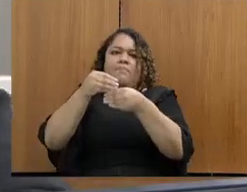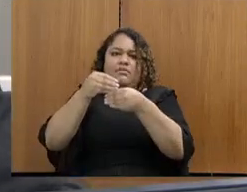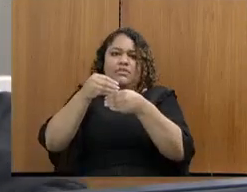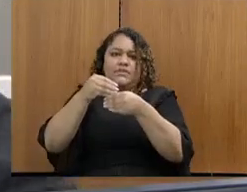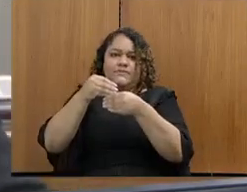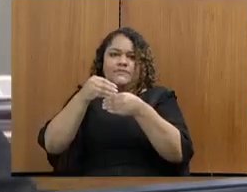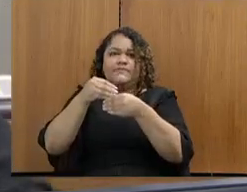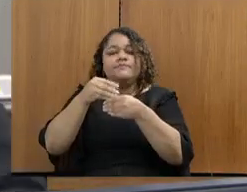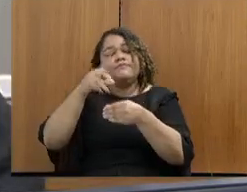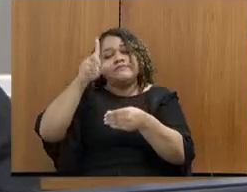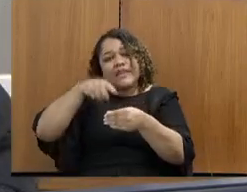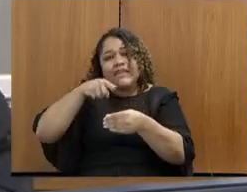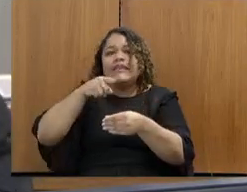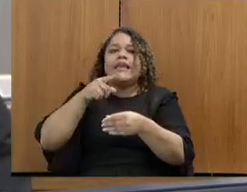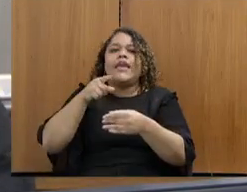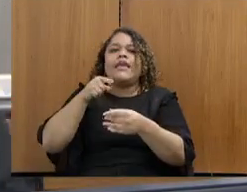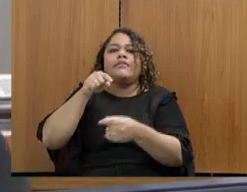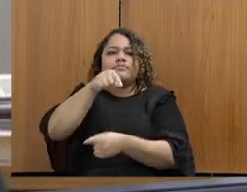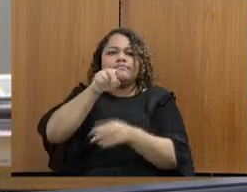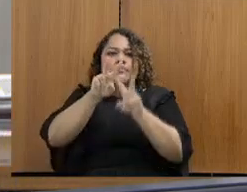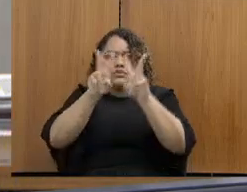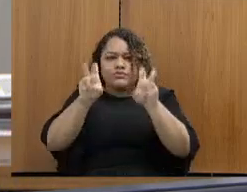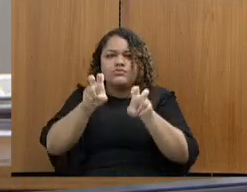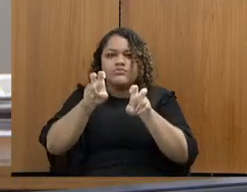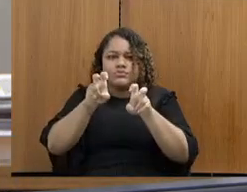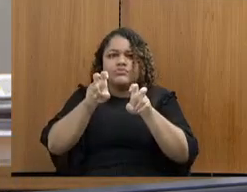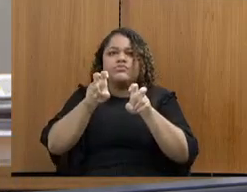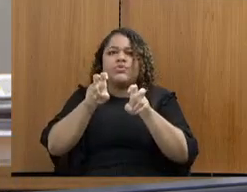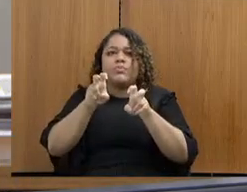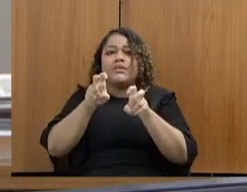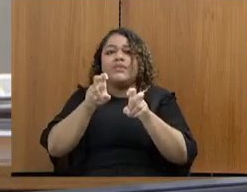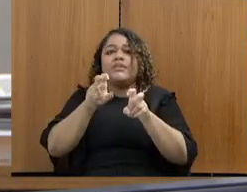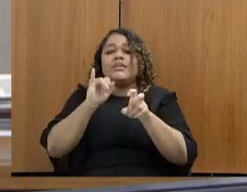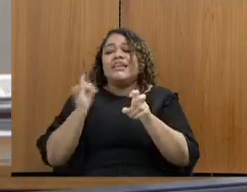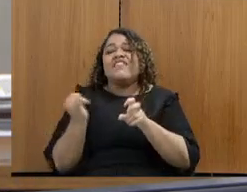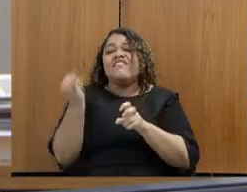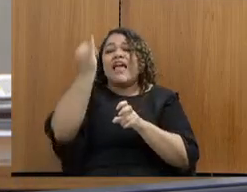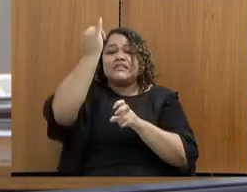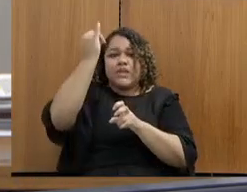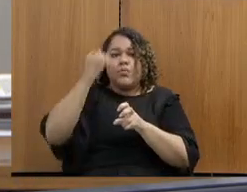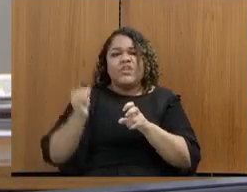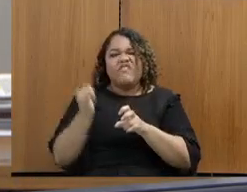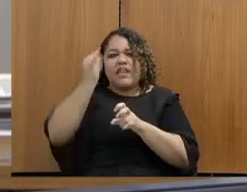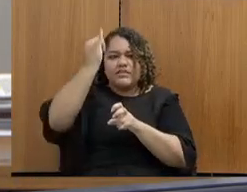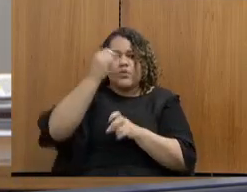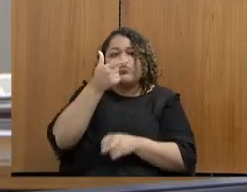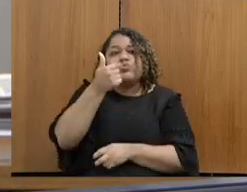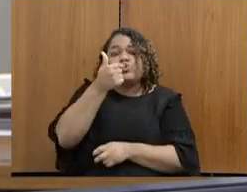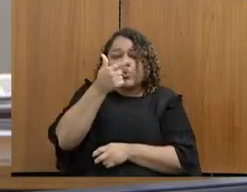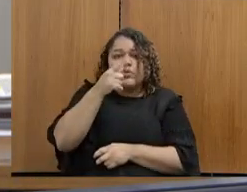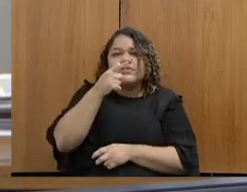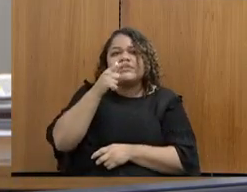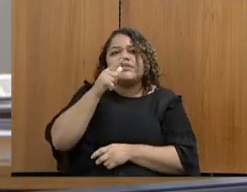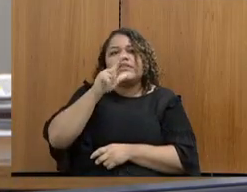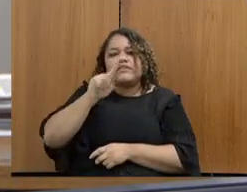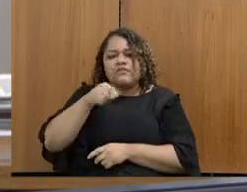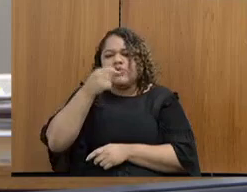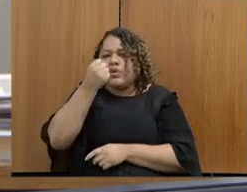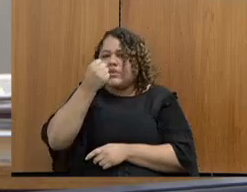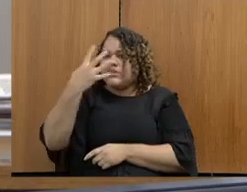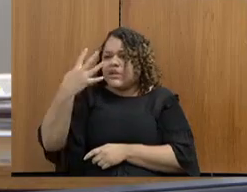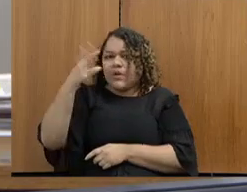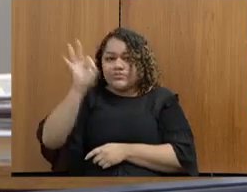essa questão da recomposição das perdas inflacionárias que é maior que 12 ponto 84 mas para quem não ficasse